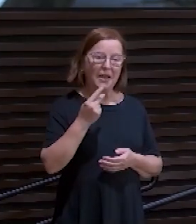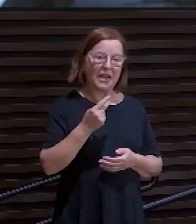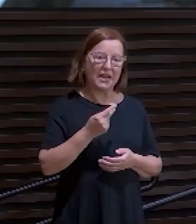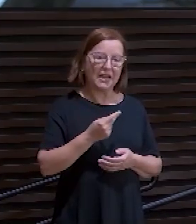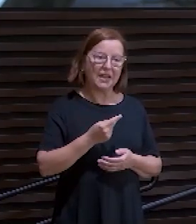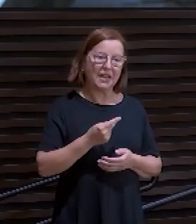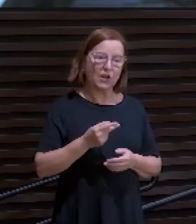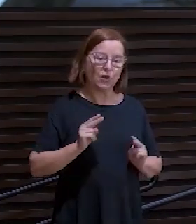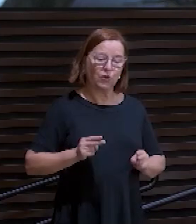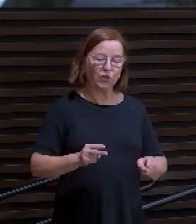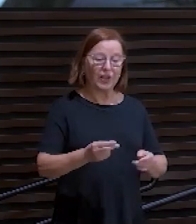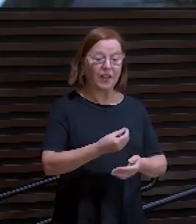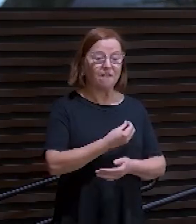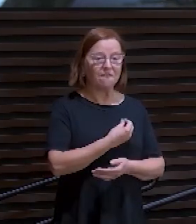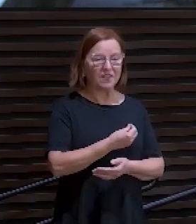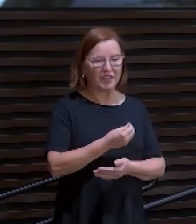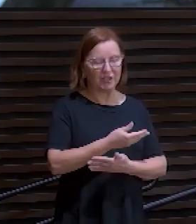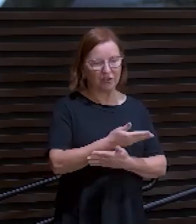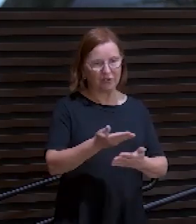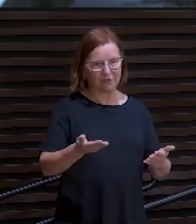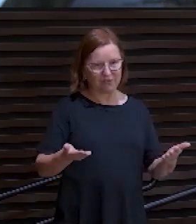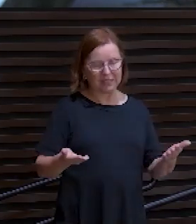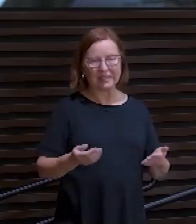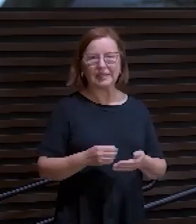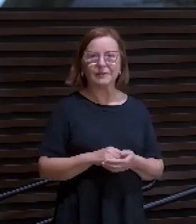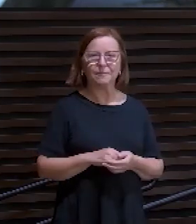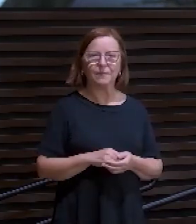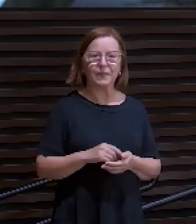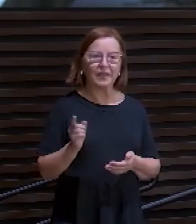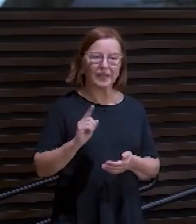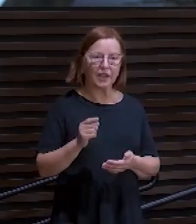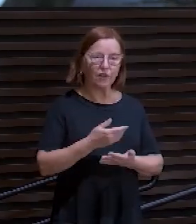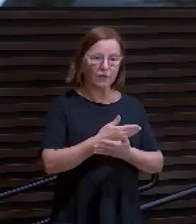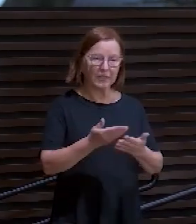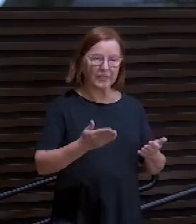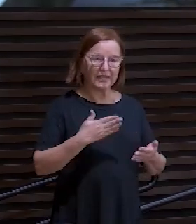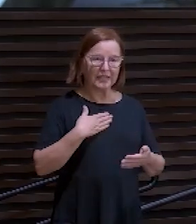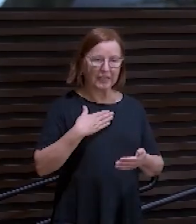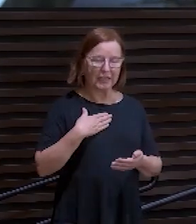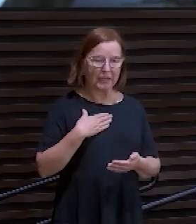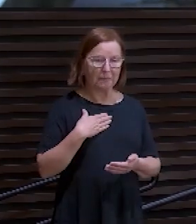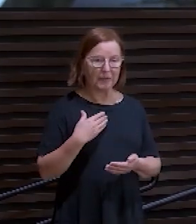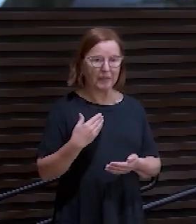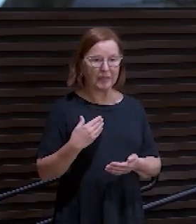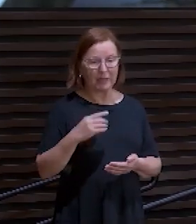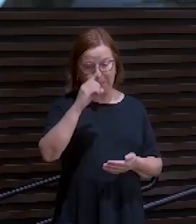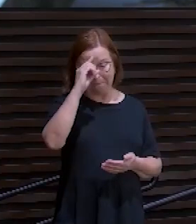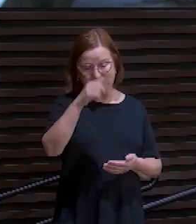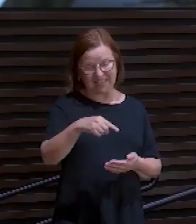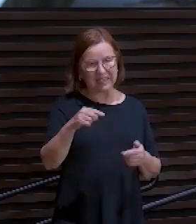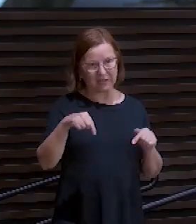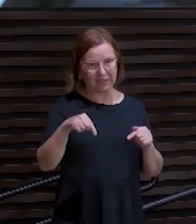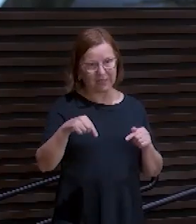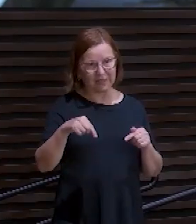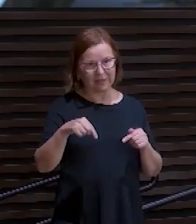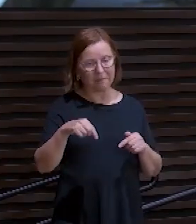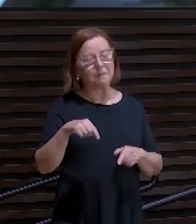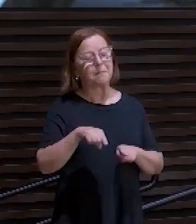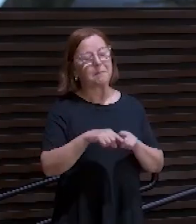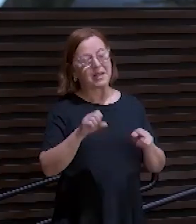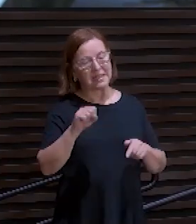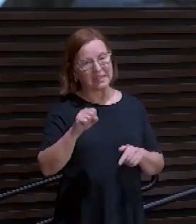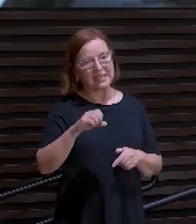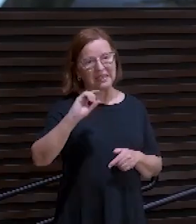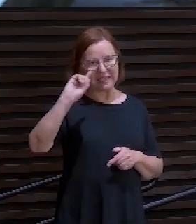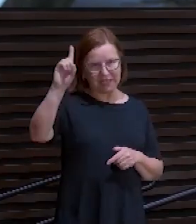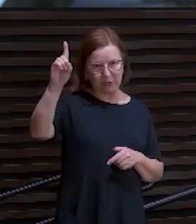livramento. Assim, não fostes vós que me enviastes para cá, e sim Deus, que me pôs por pai de